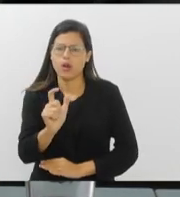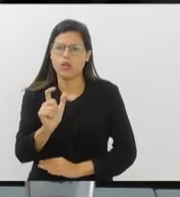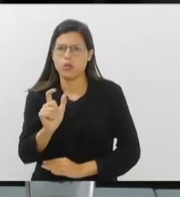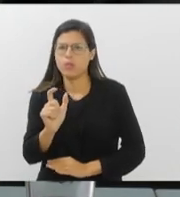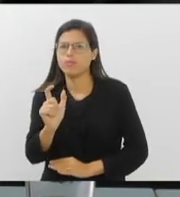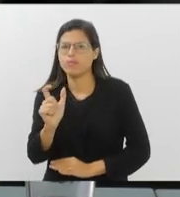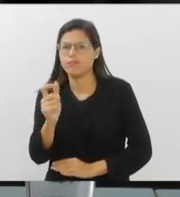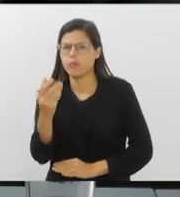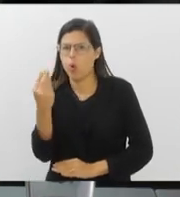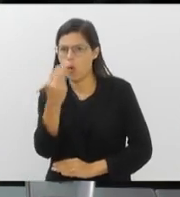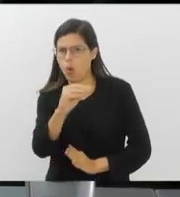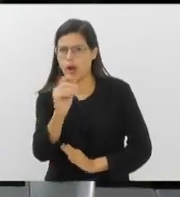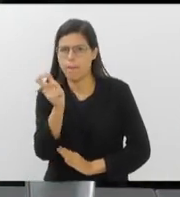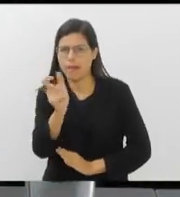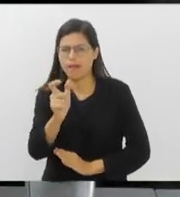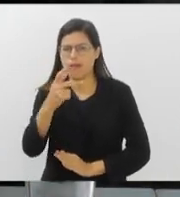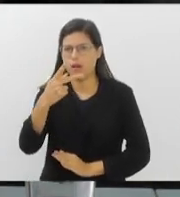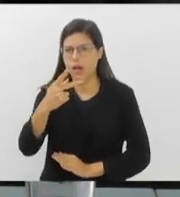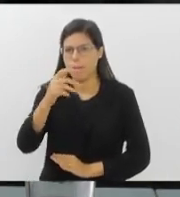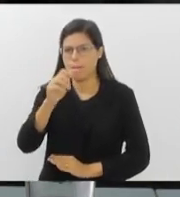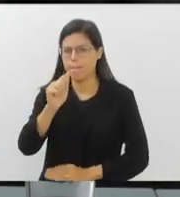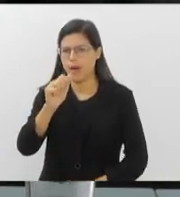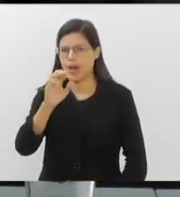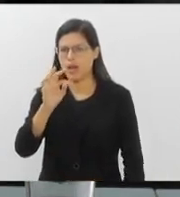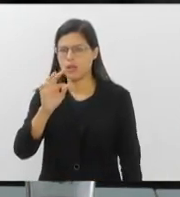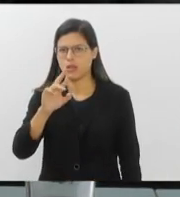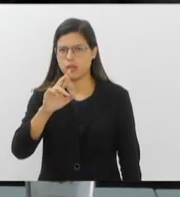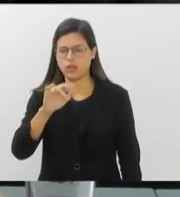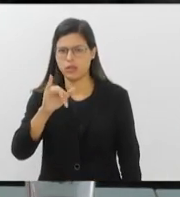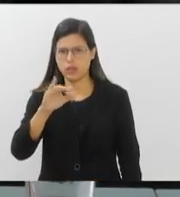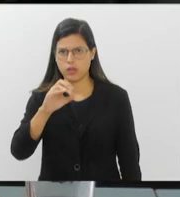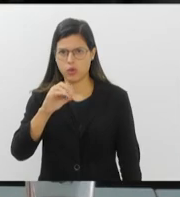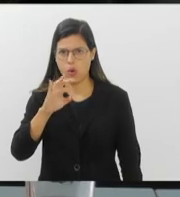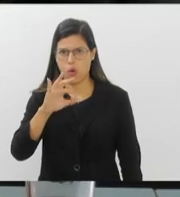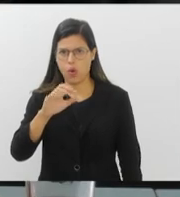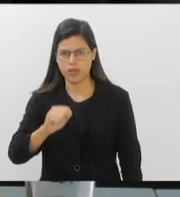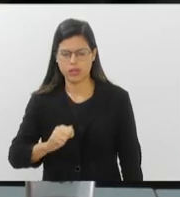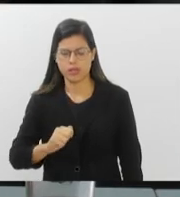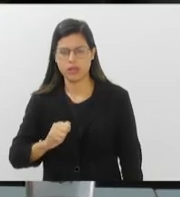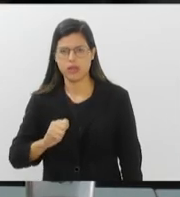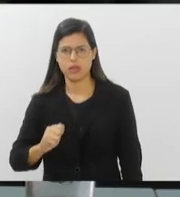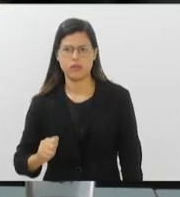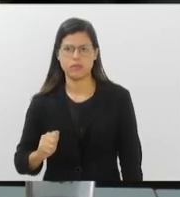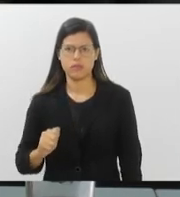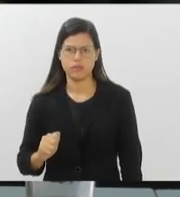eu particularmente não quero nem saber quem é esse patriota. Ora,